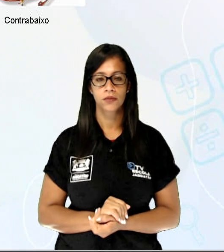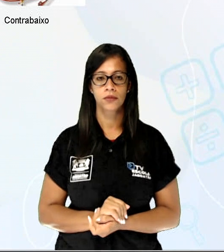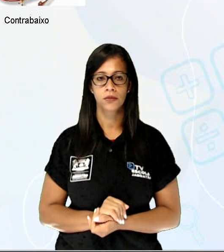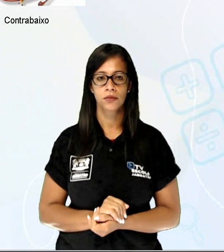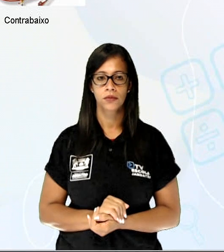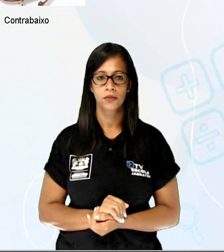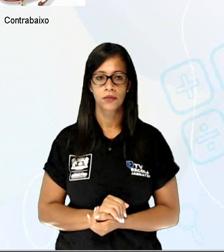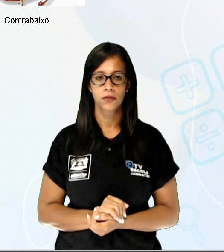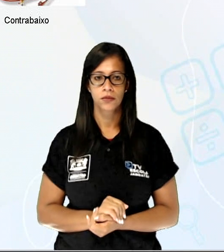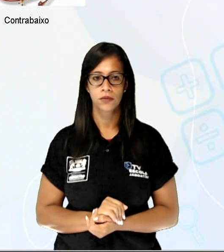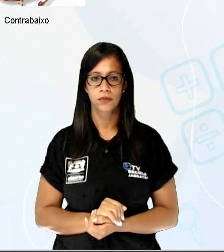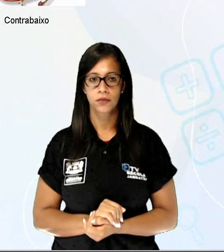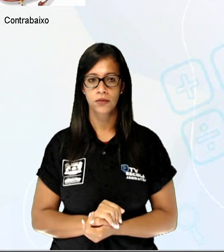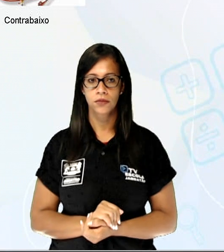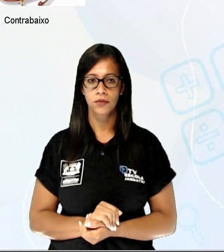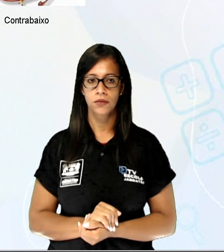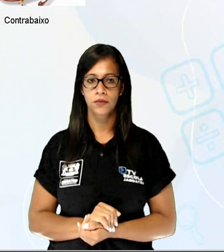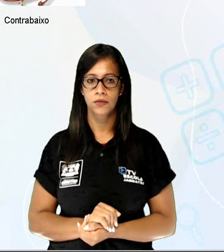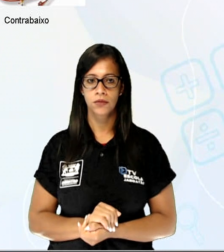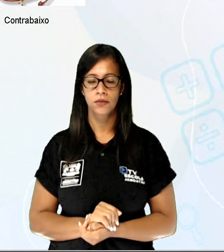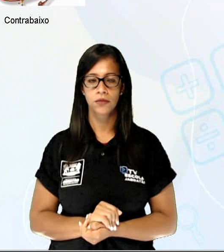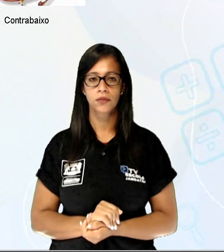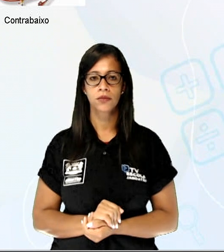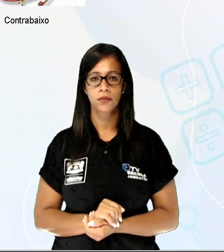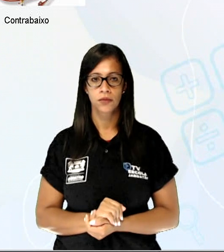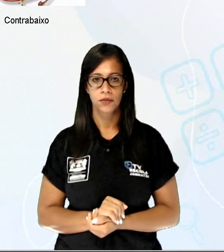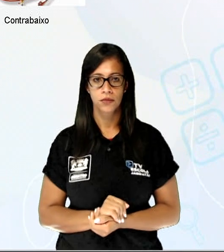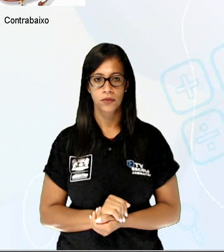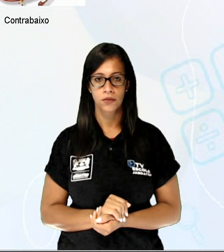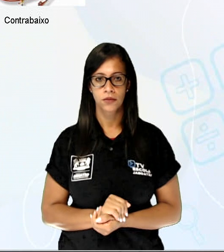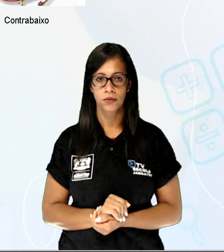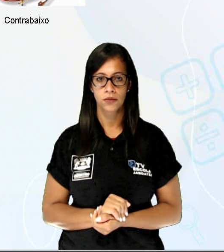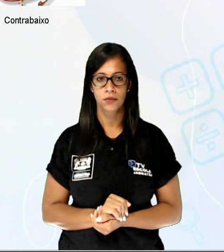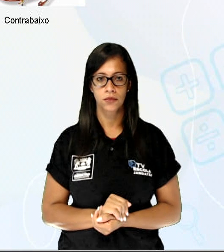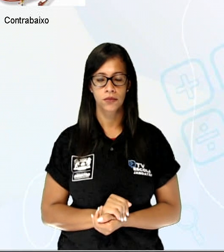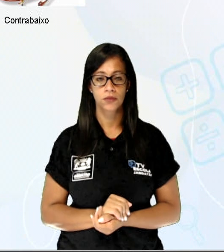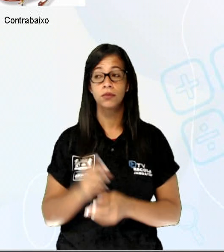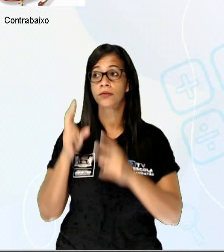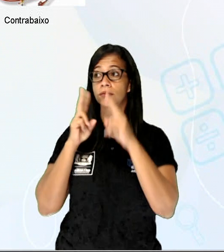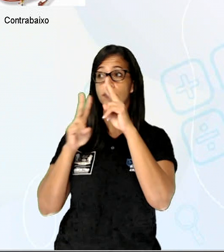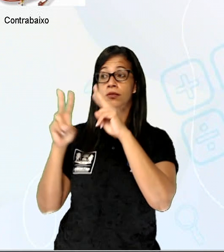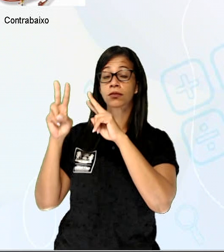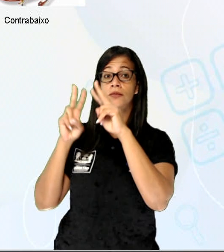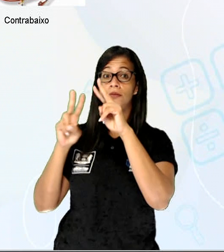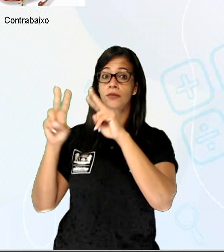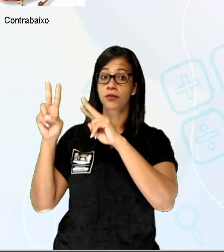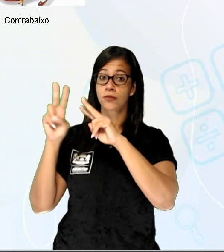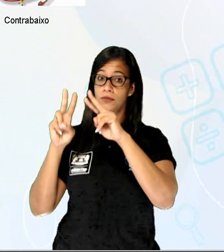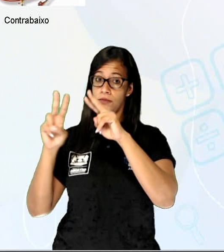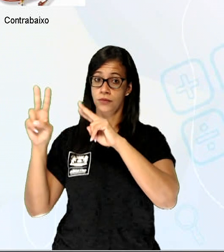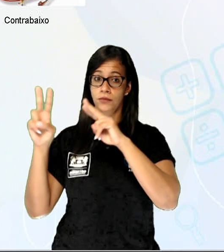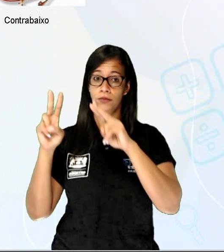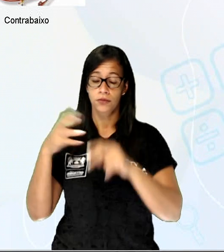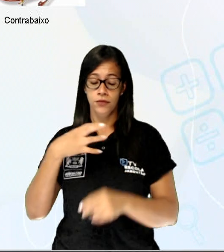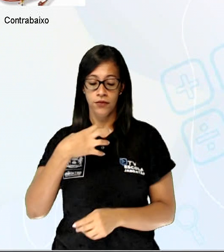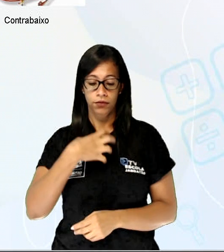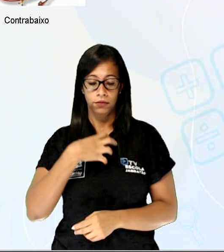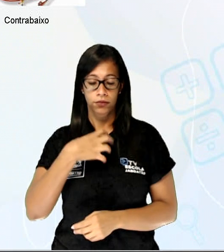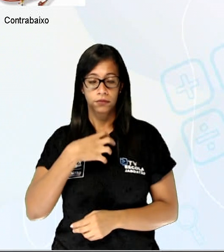Peraí, atenção. Pode ir. Pronto, agora aqui, ó, nós vamos ver os naipes da